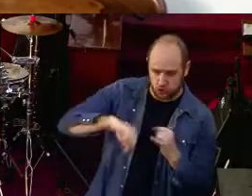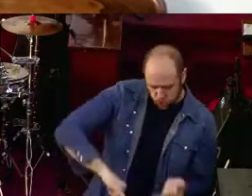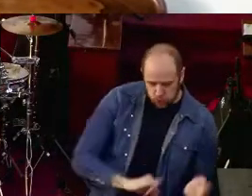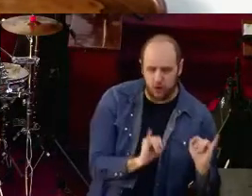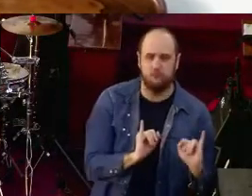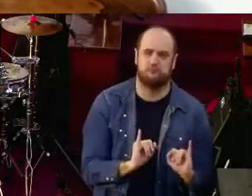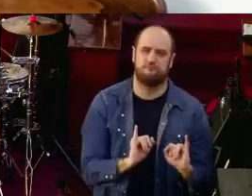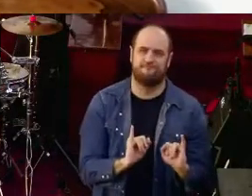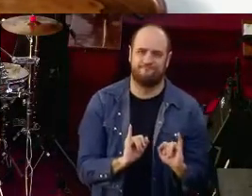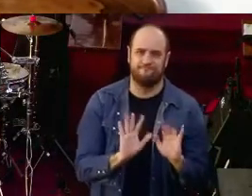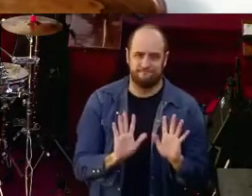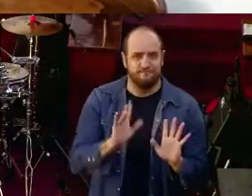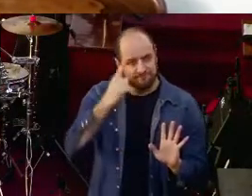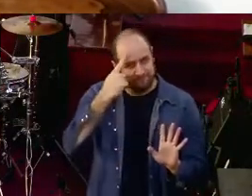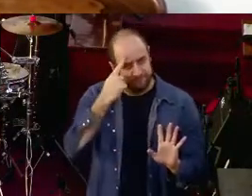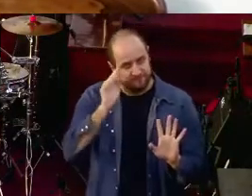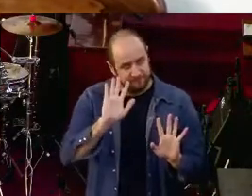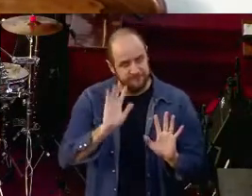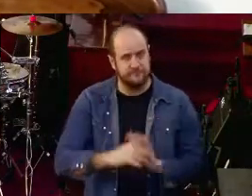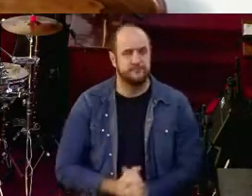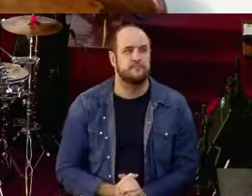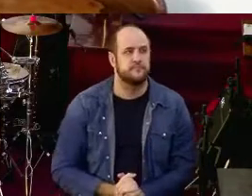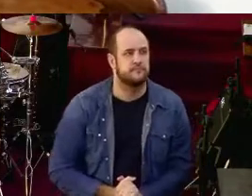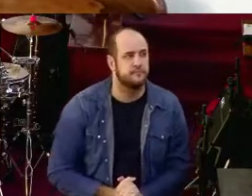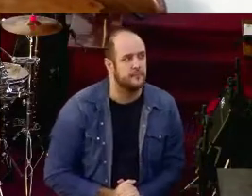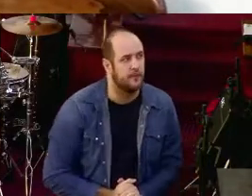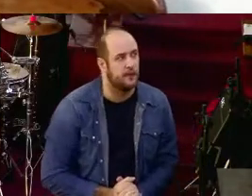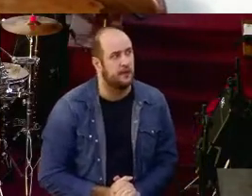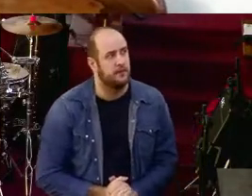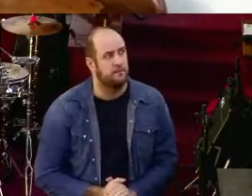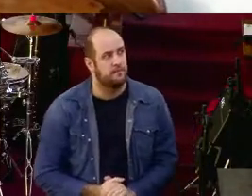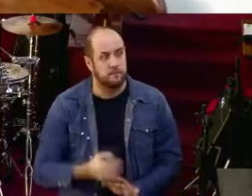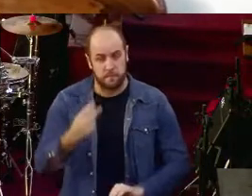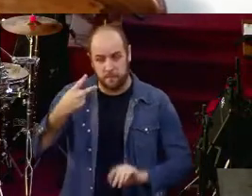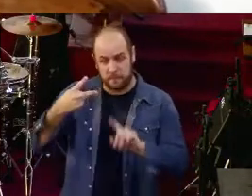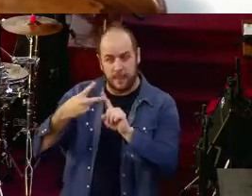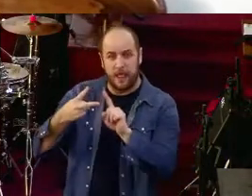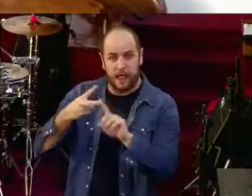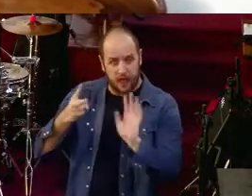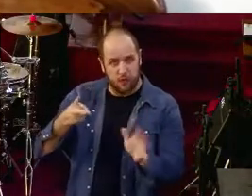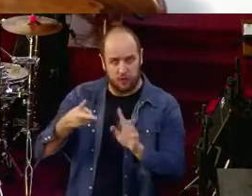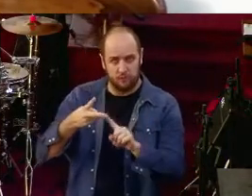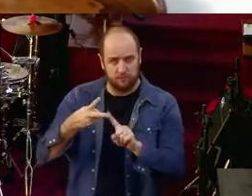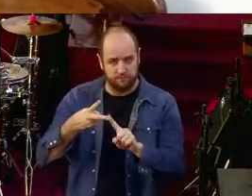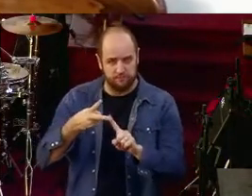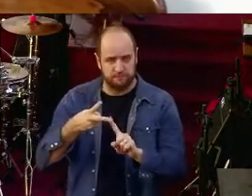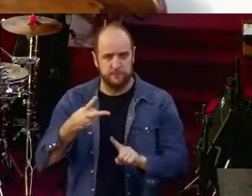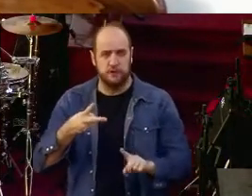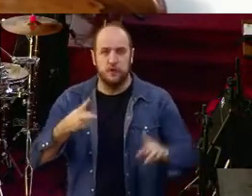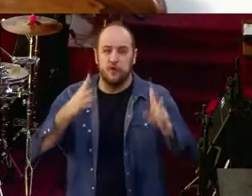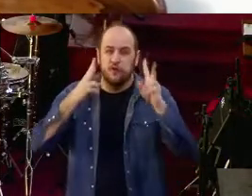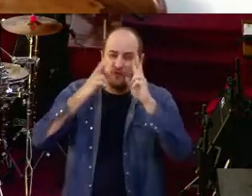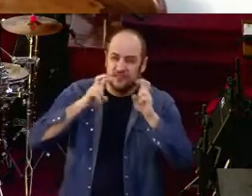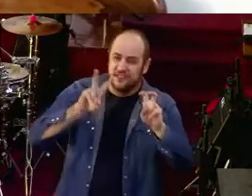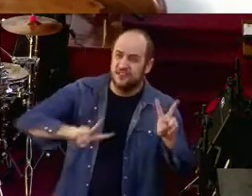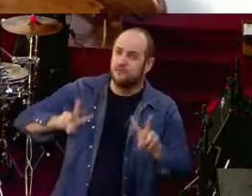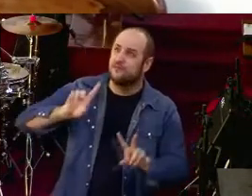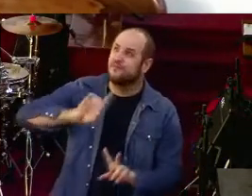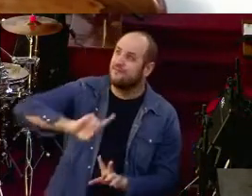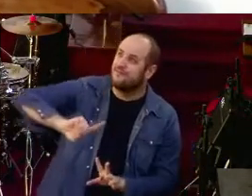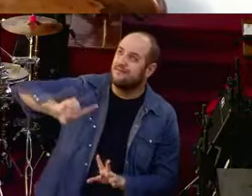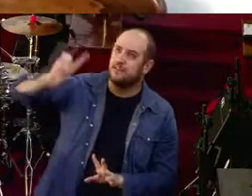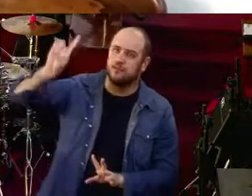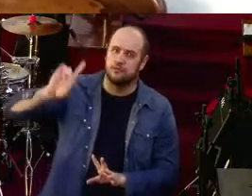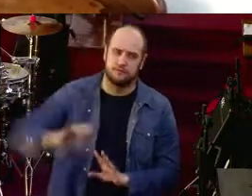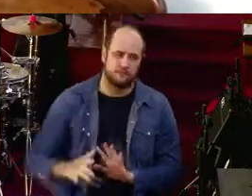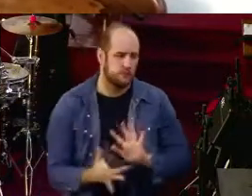visões. Além do fato, nós temos uma visão de Deus. Jesus